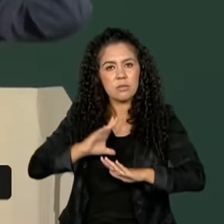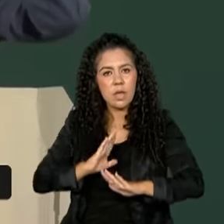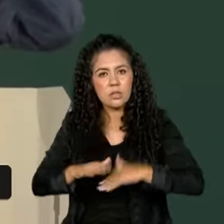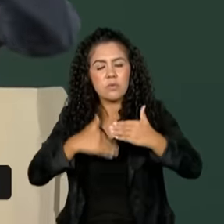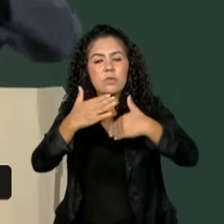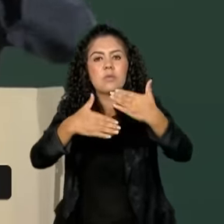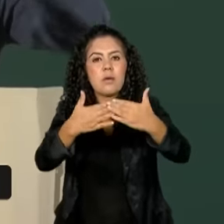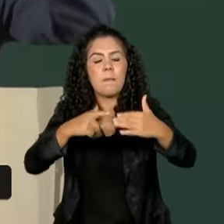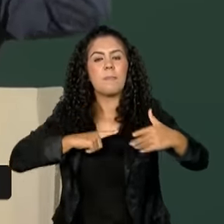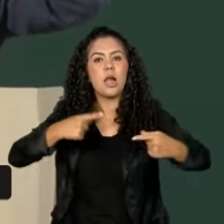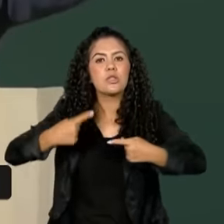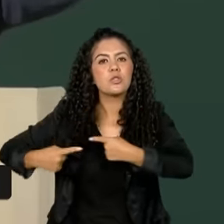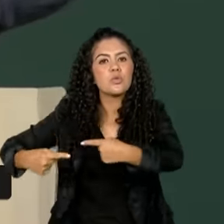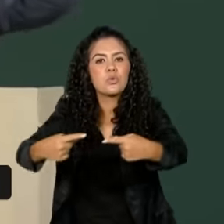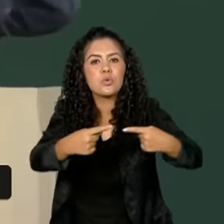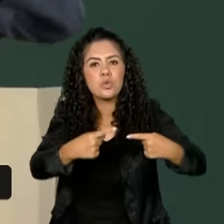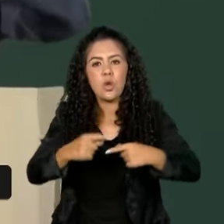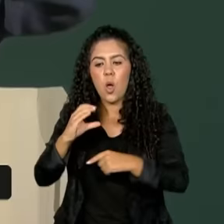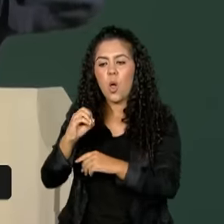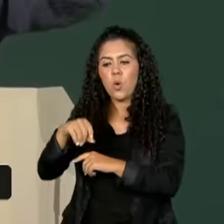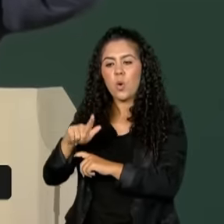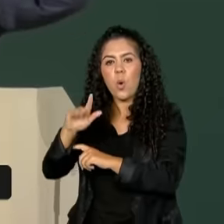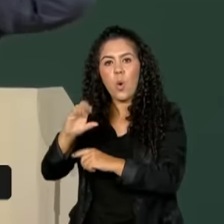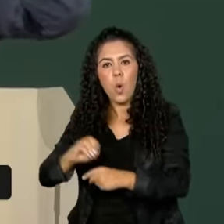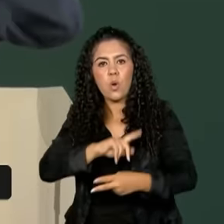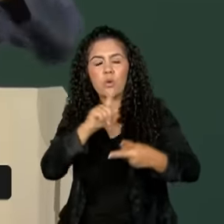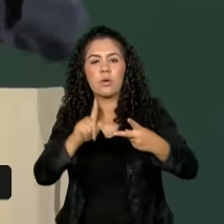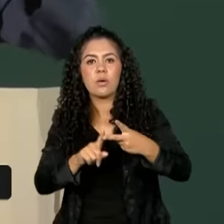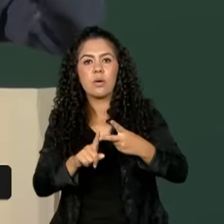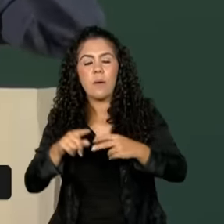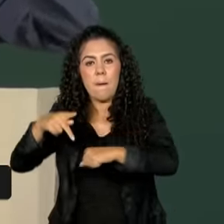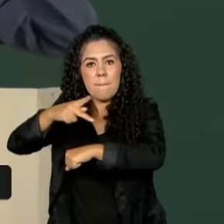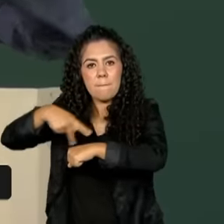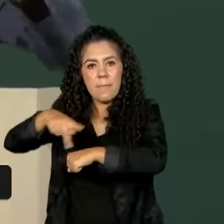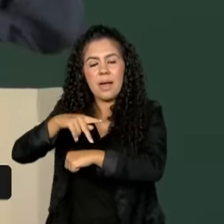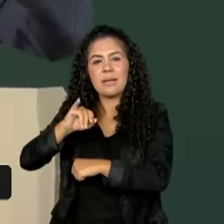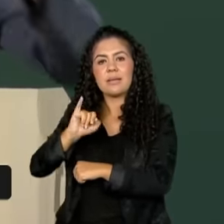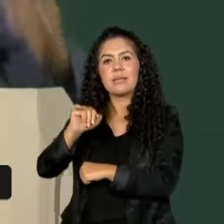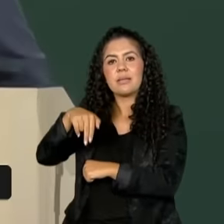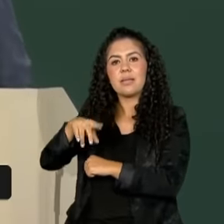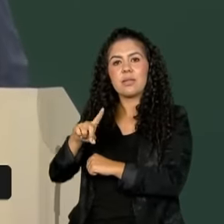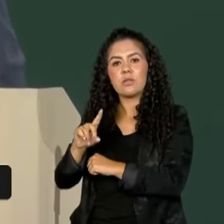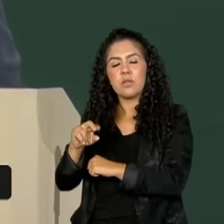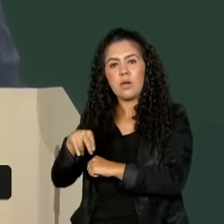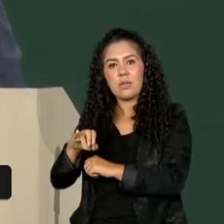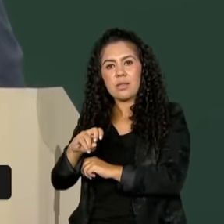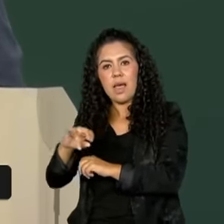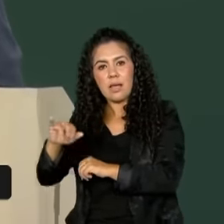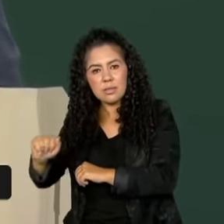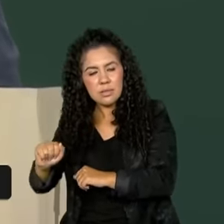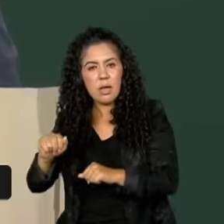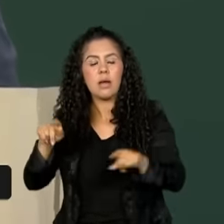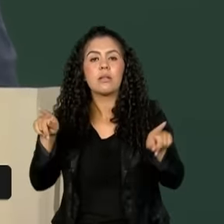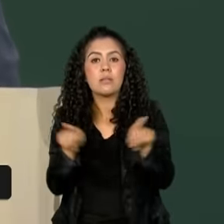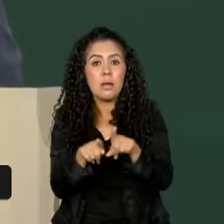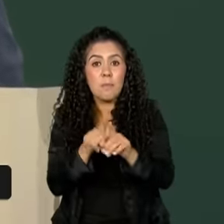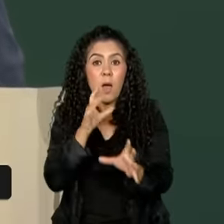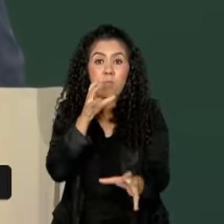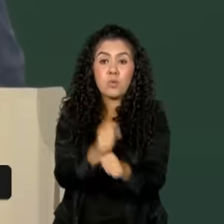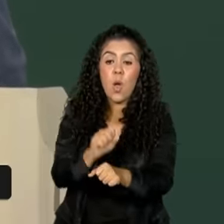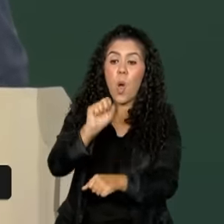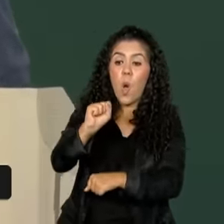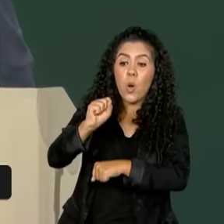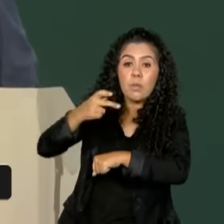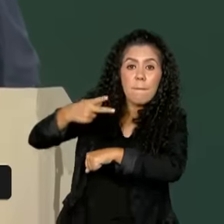para discutir com o Congo, com a Indonésia, o Congo, a República Democrática do Congo, os 8 países